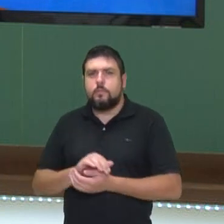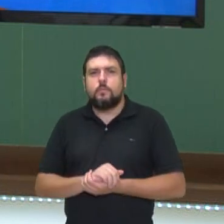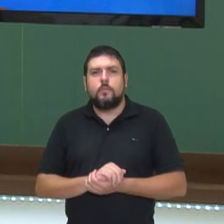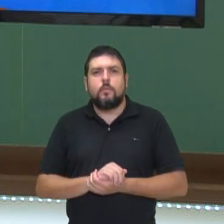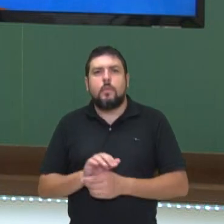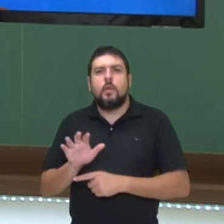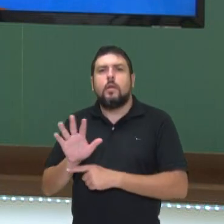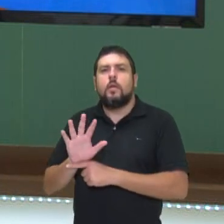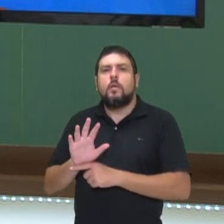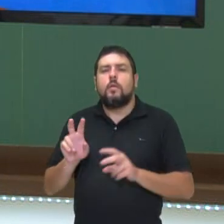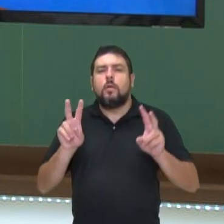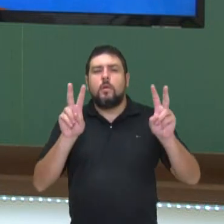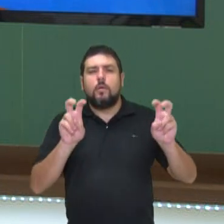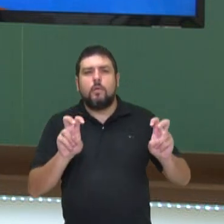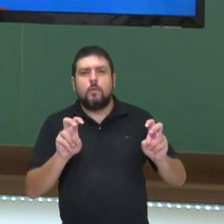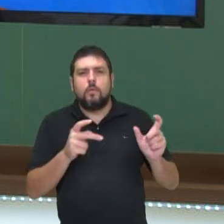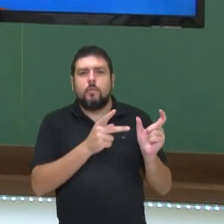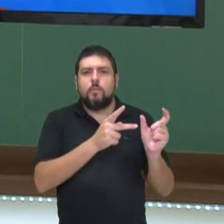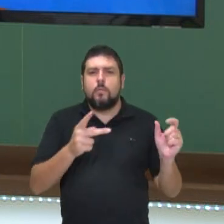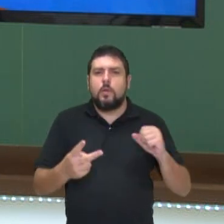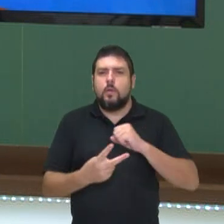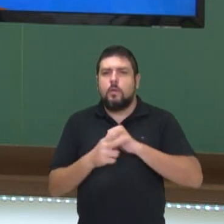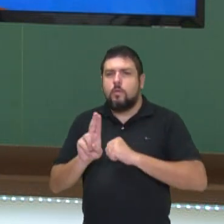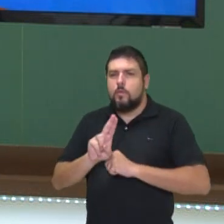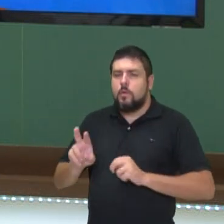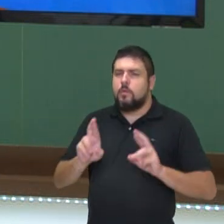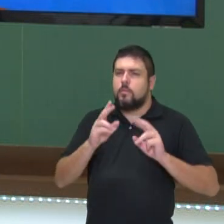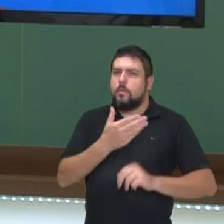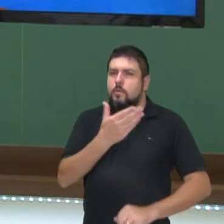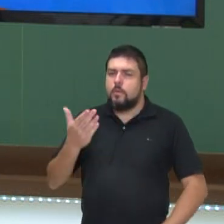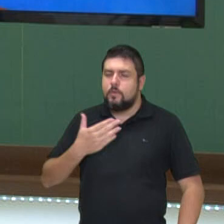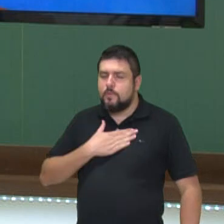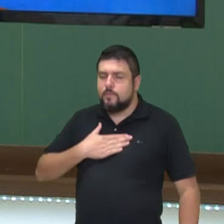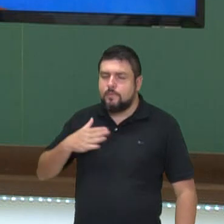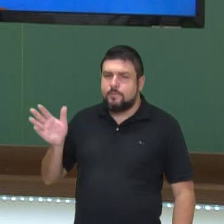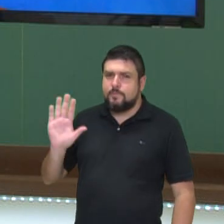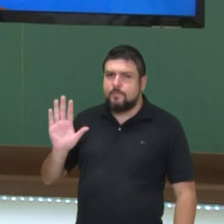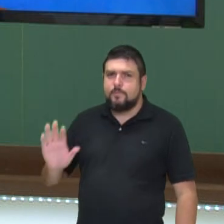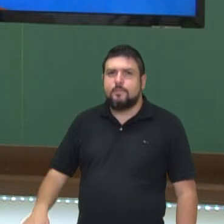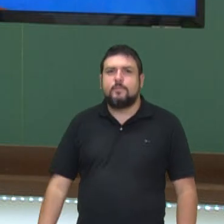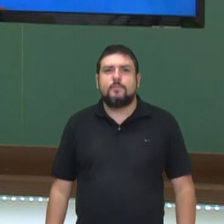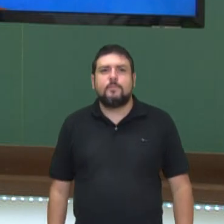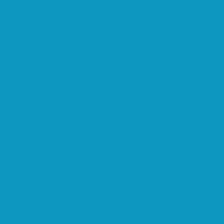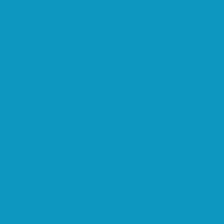vídeo, nós falamos sobre predicado verbo nominal. Espero que vocês tenham gostado. Até breve!